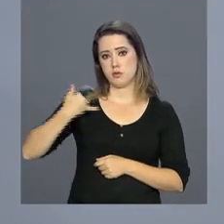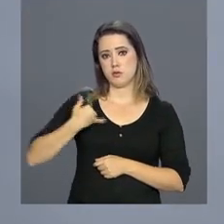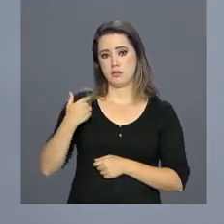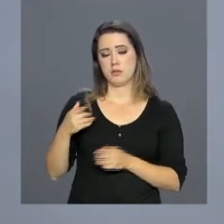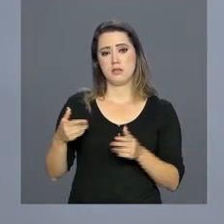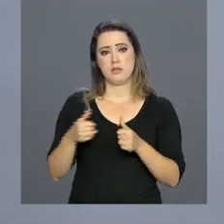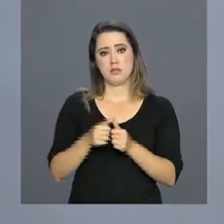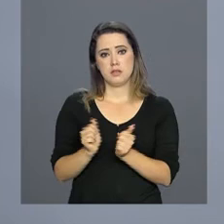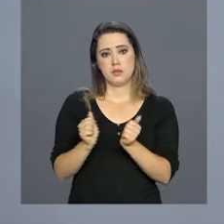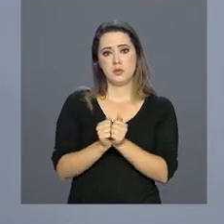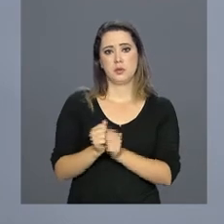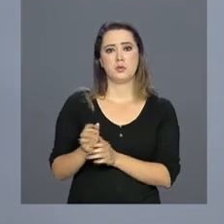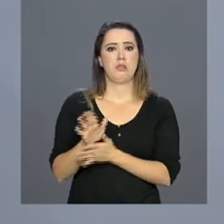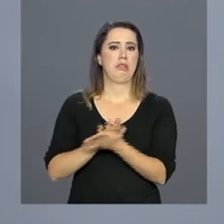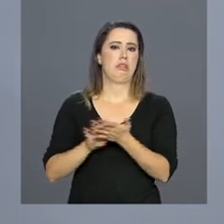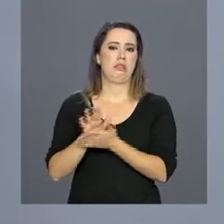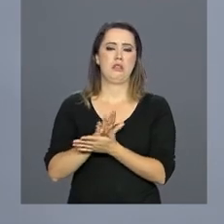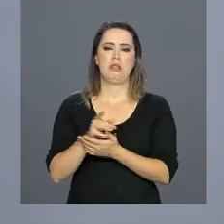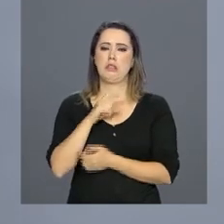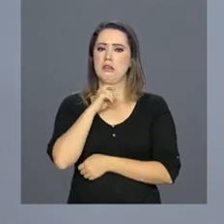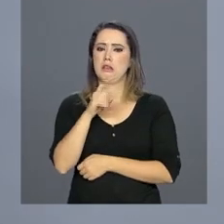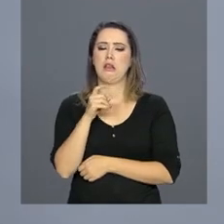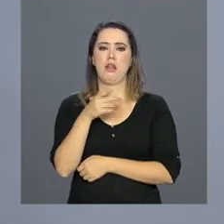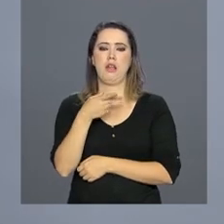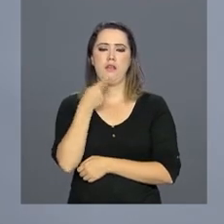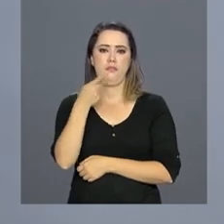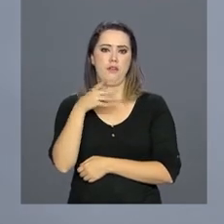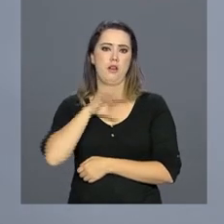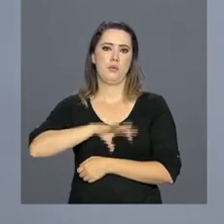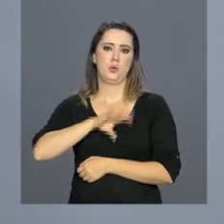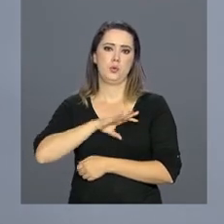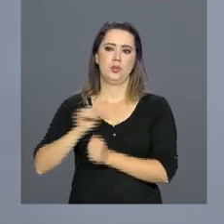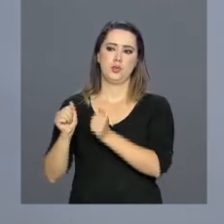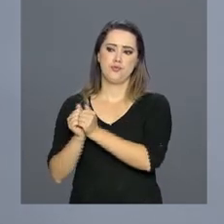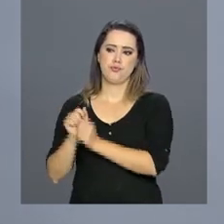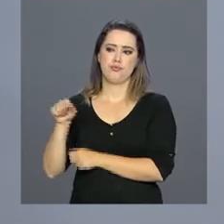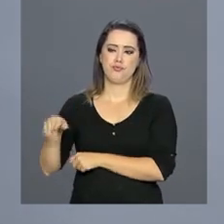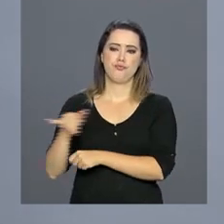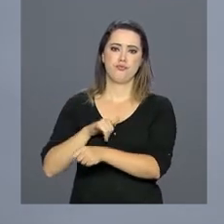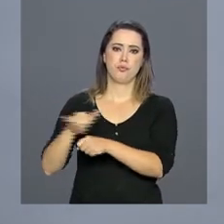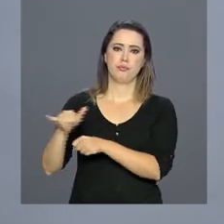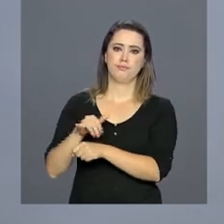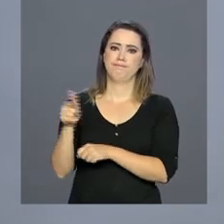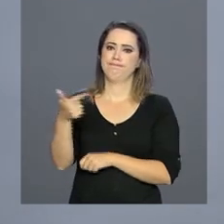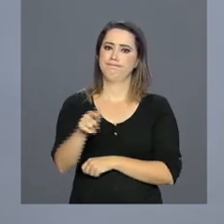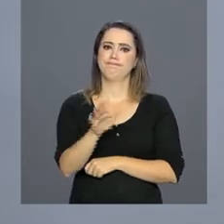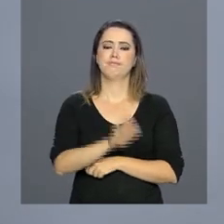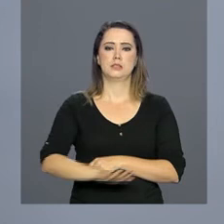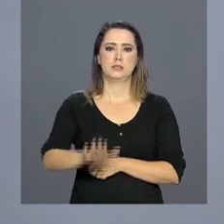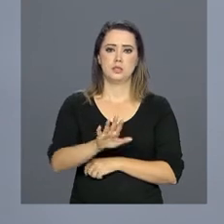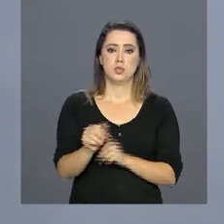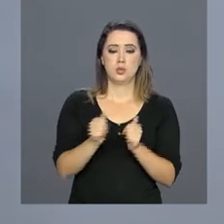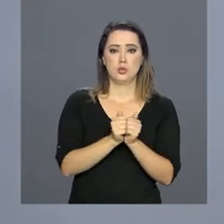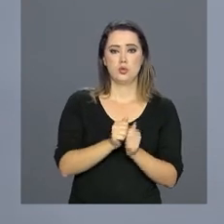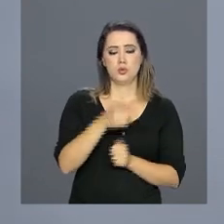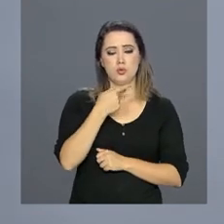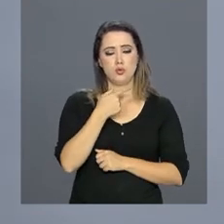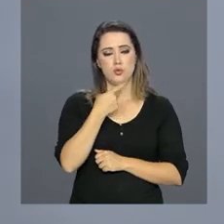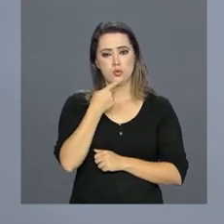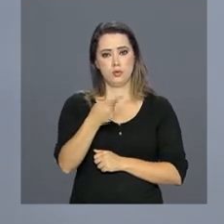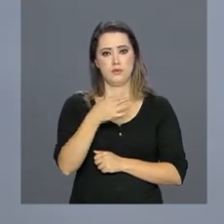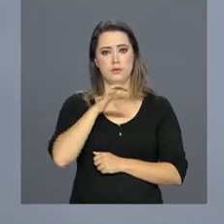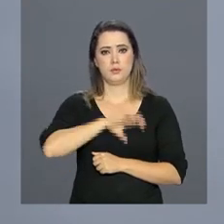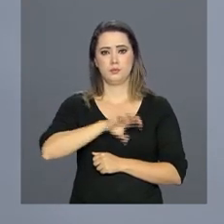momento sem a companhia de nenhum outro brasileiro no abrigo em nova york a falta de outras crianças que falam português deixa